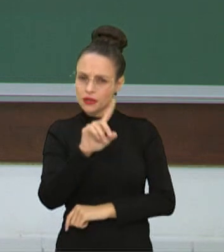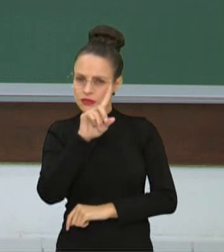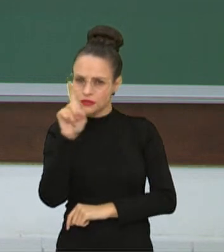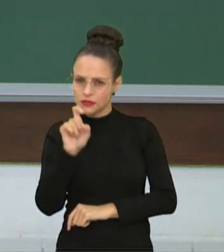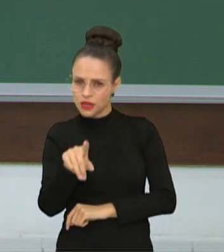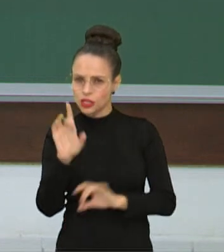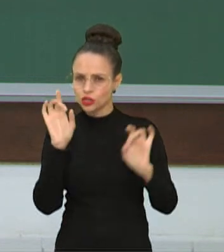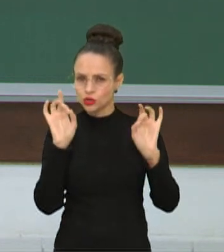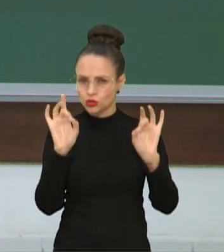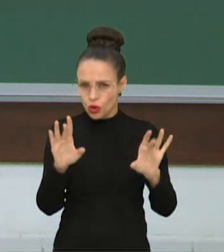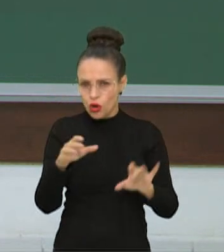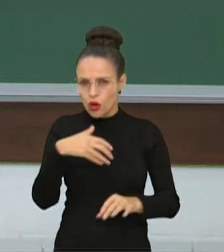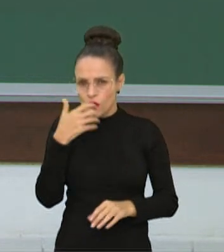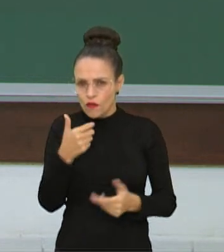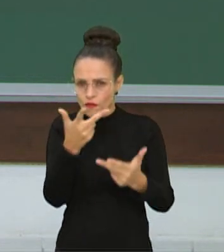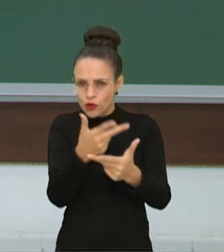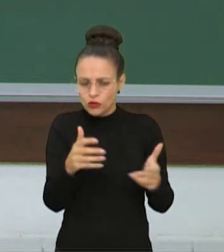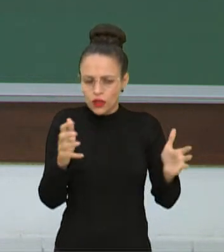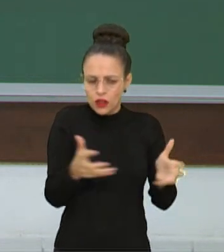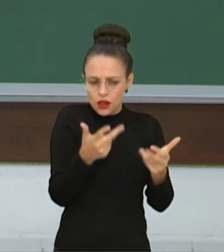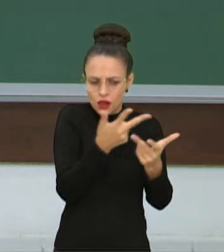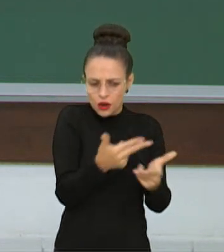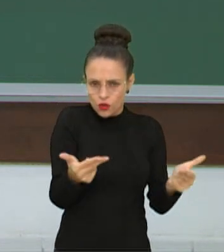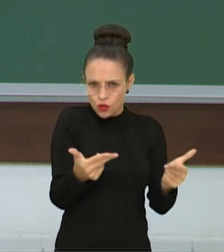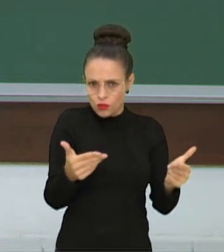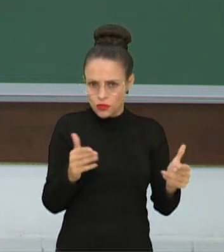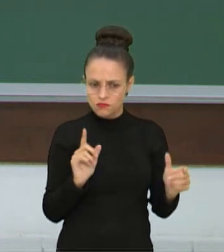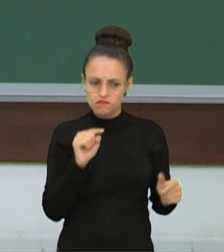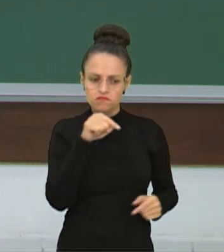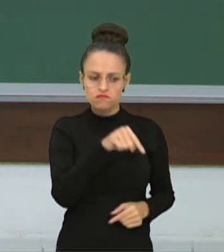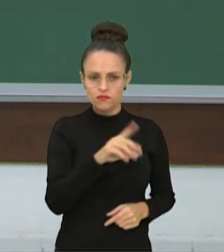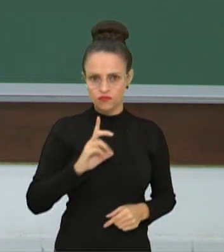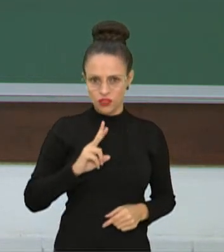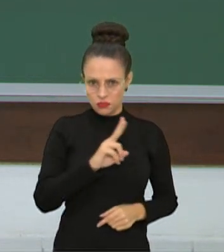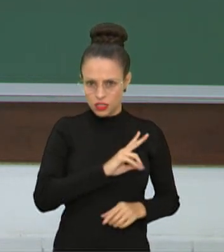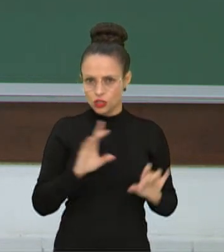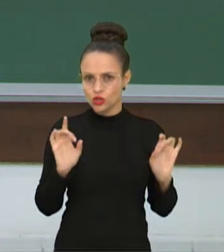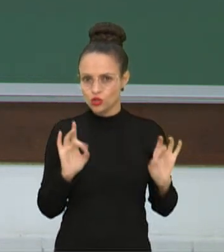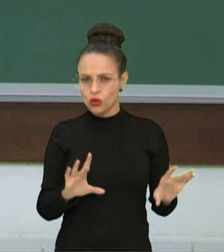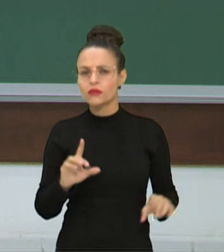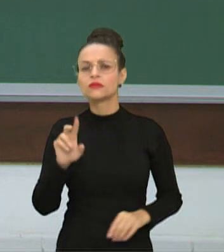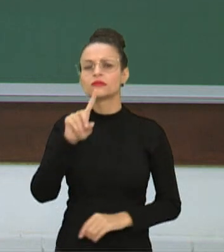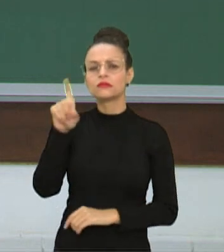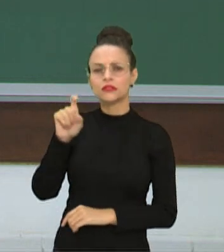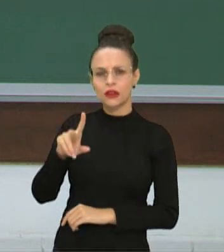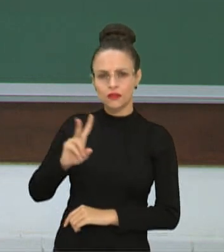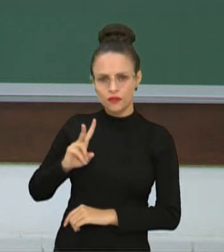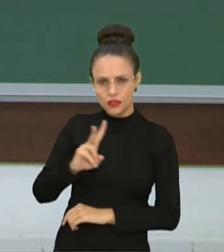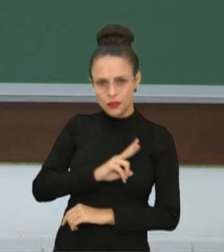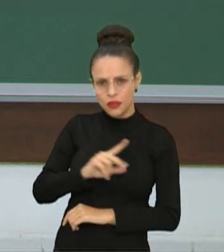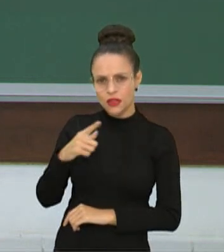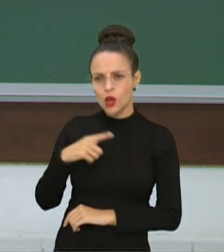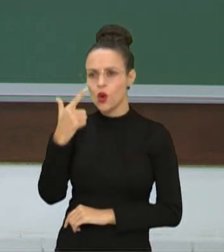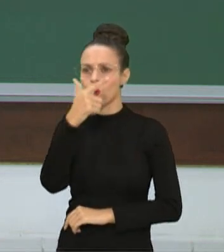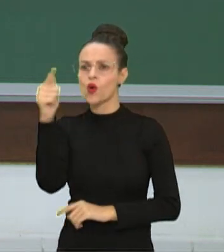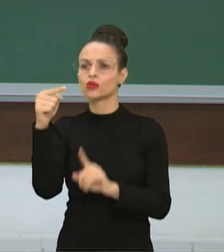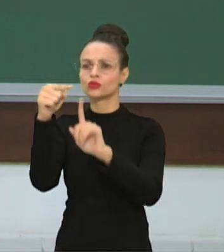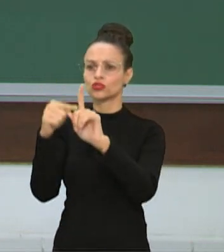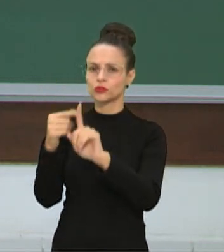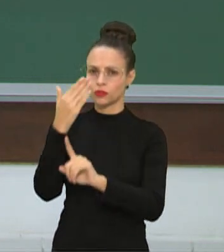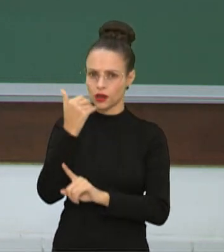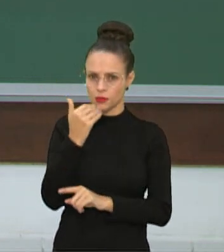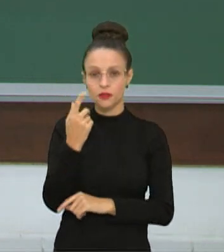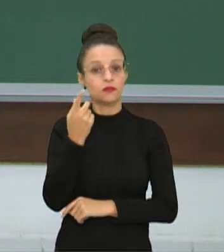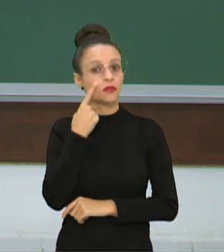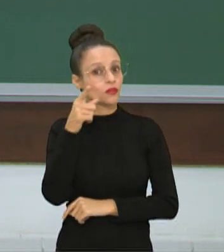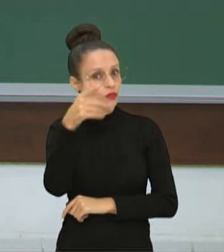frutas, legumes que a gente encontra essas vitaminas? Será que tem vitamina em outro tipo de alimento? Vamos ver se